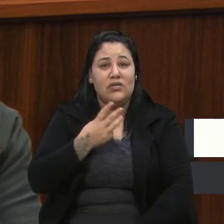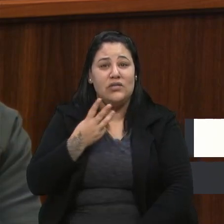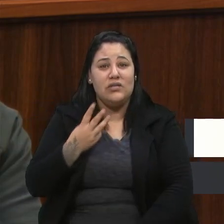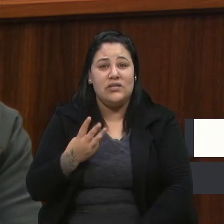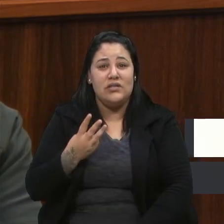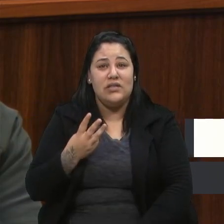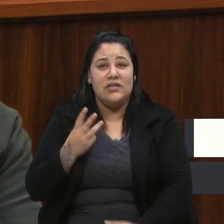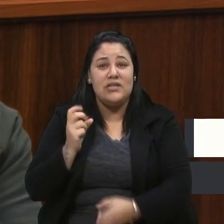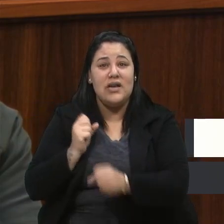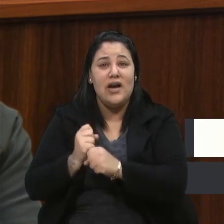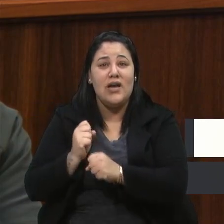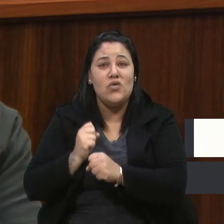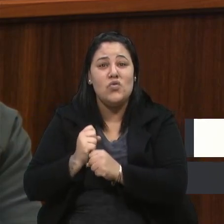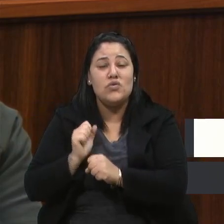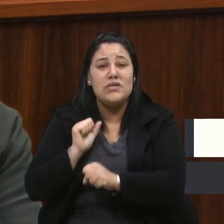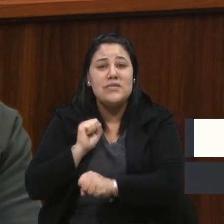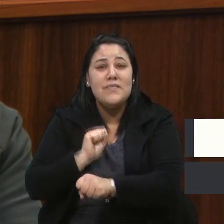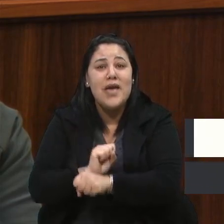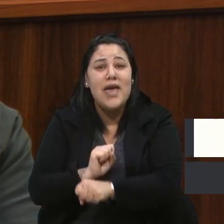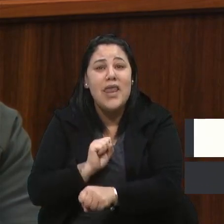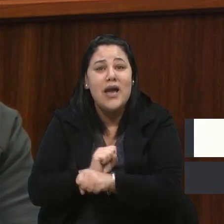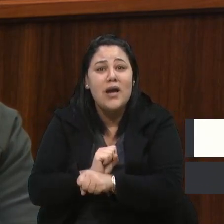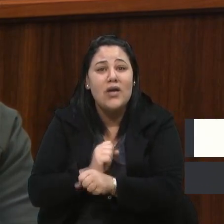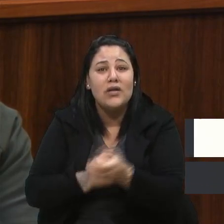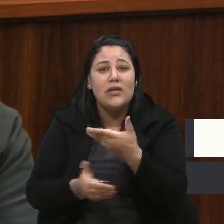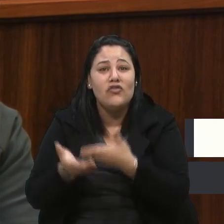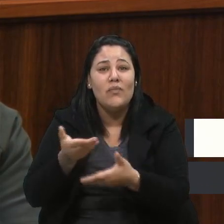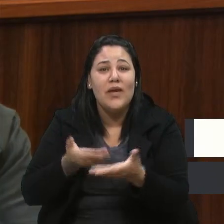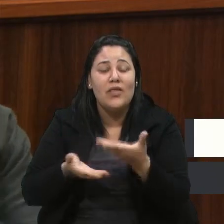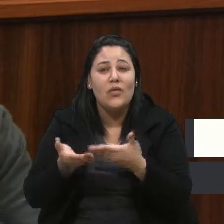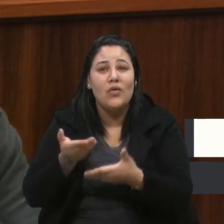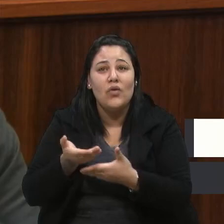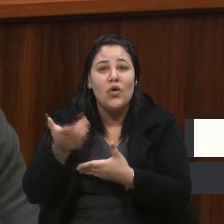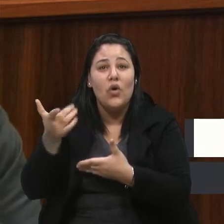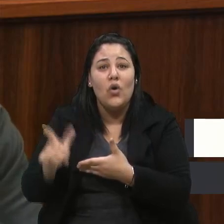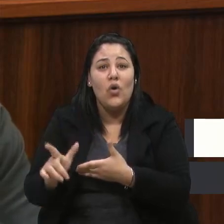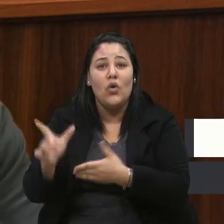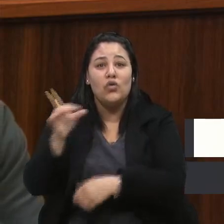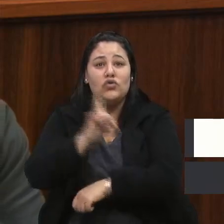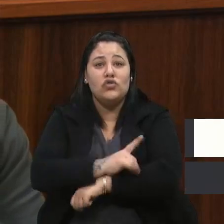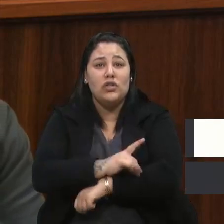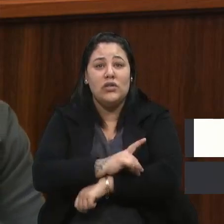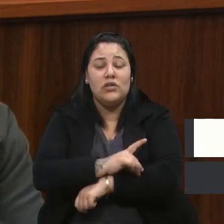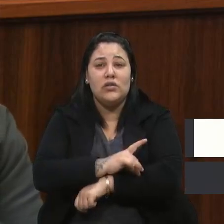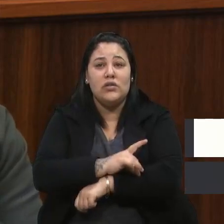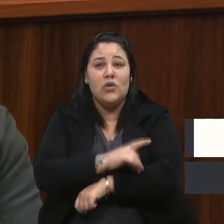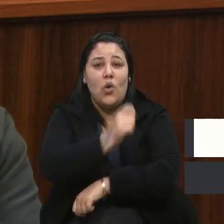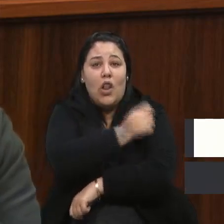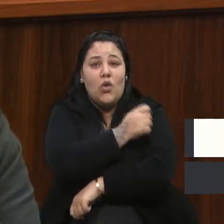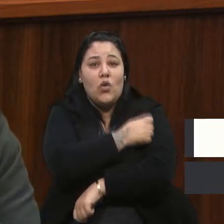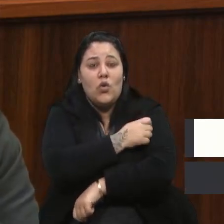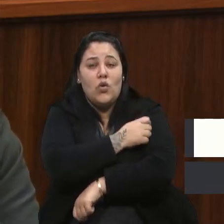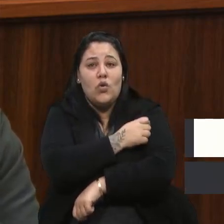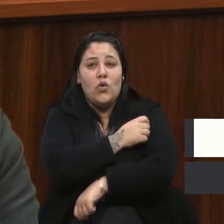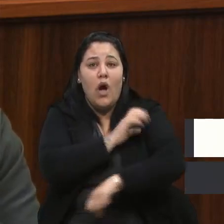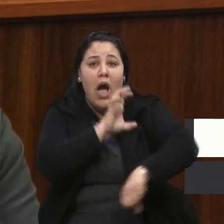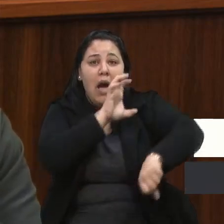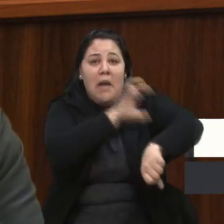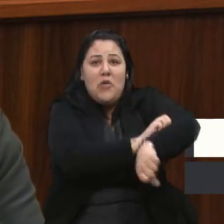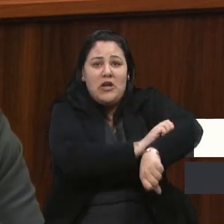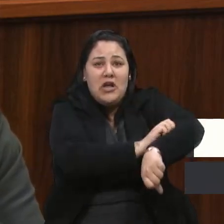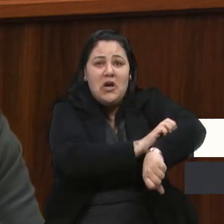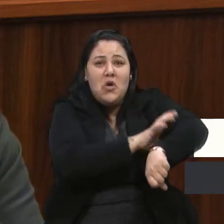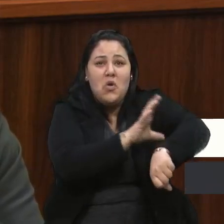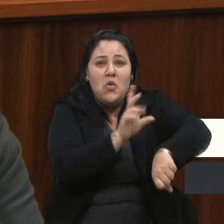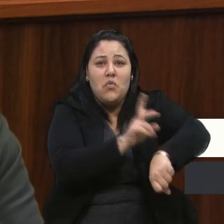que precisam de atendimento. Outro dia, um aluno mordeu o braço de uma professora, um aluno de uma escola que tem até a